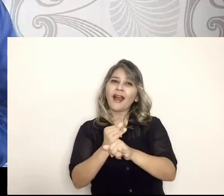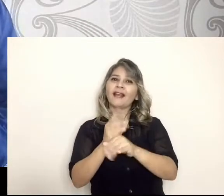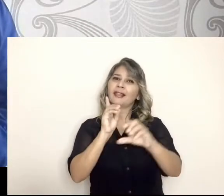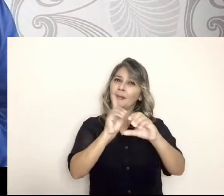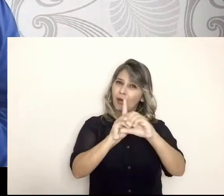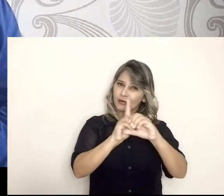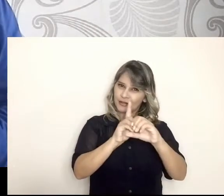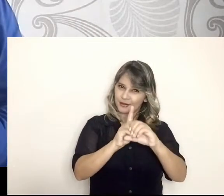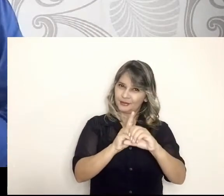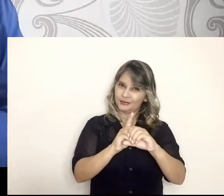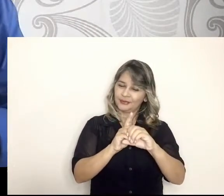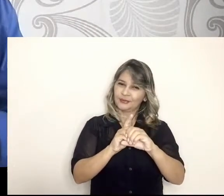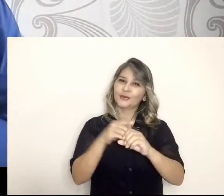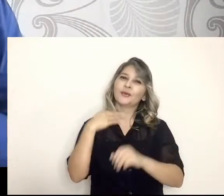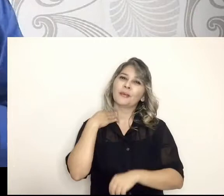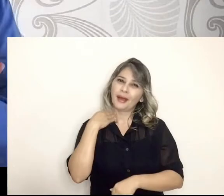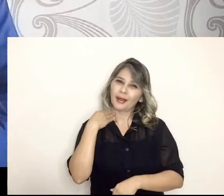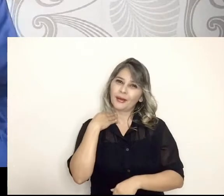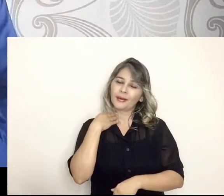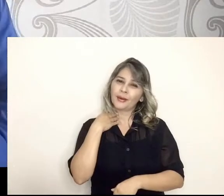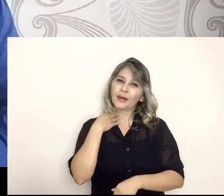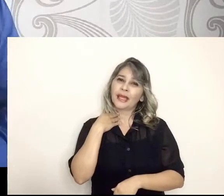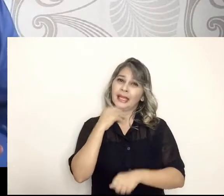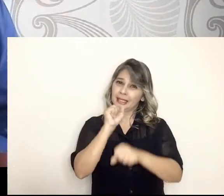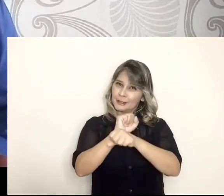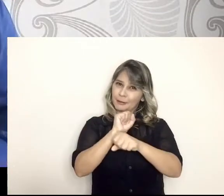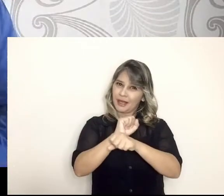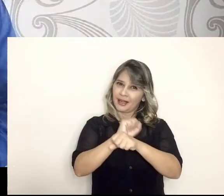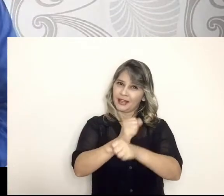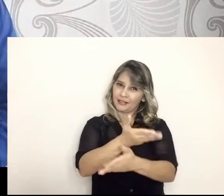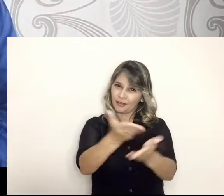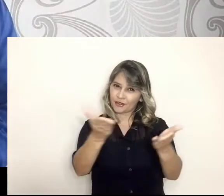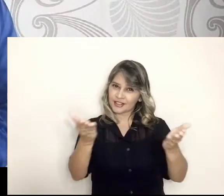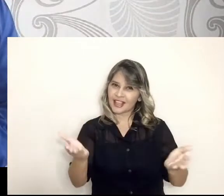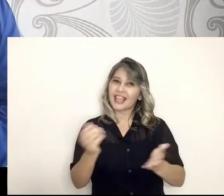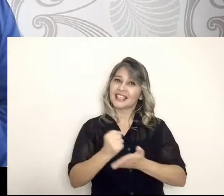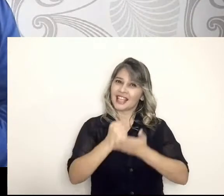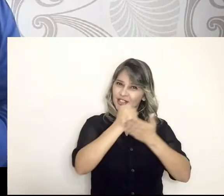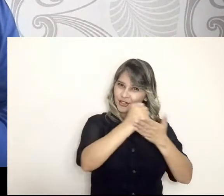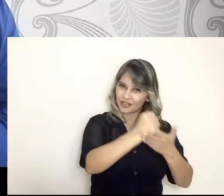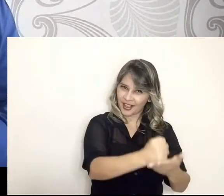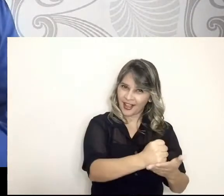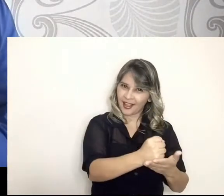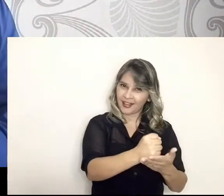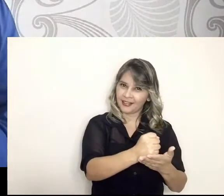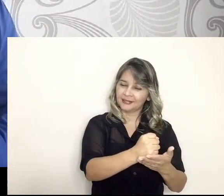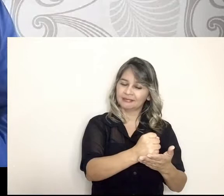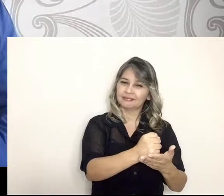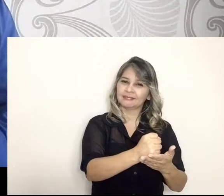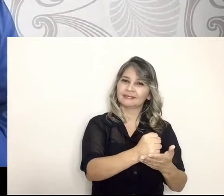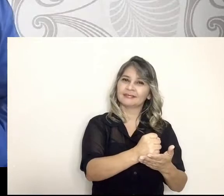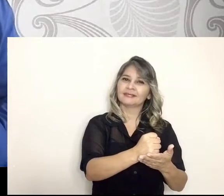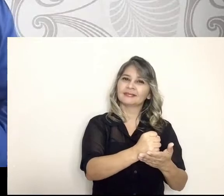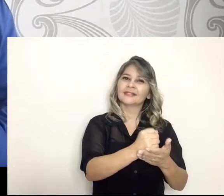da igreja, ou você pode fazer uma oferta nessas mesmas contas que apareceram e nos mandar uma